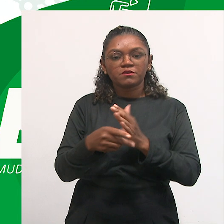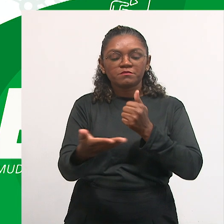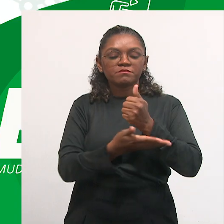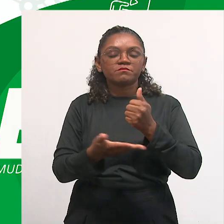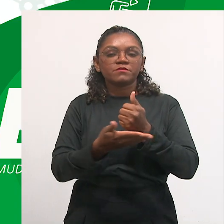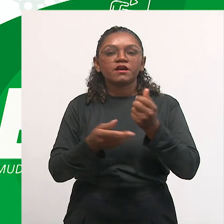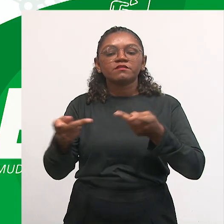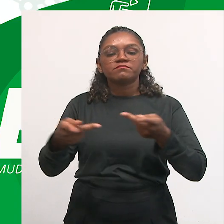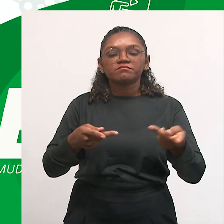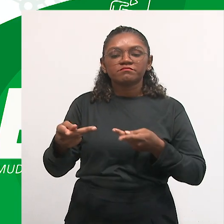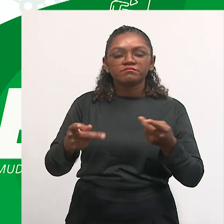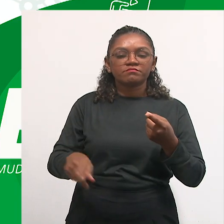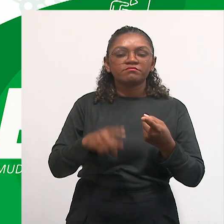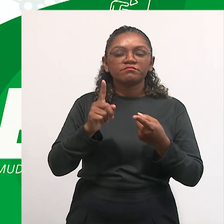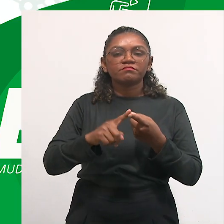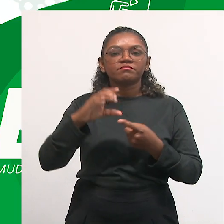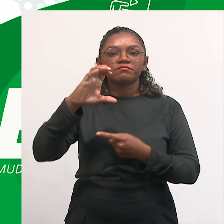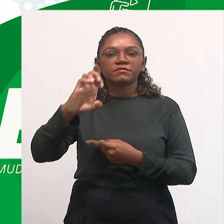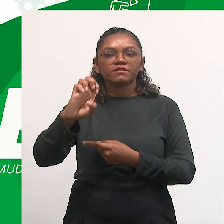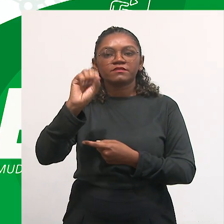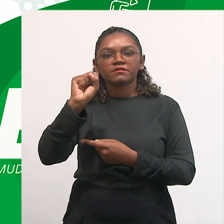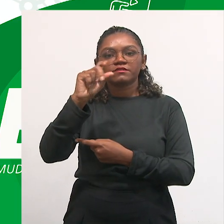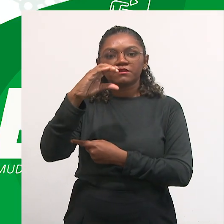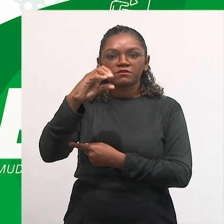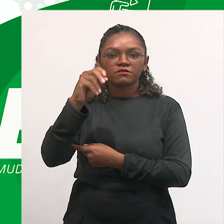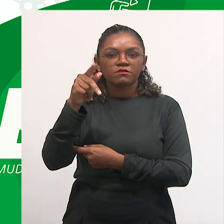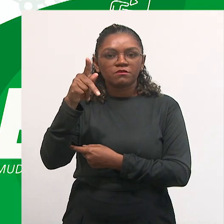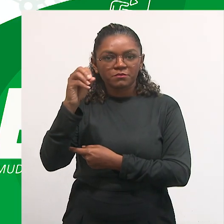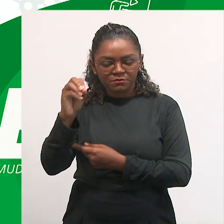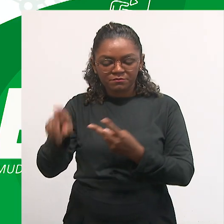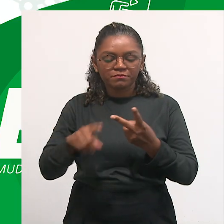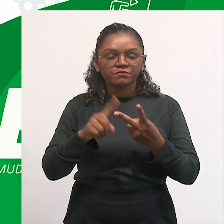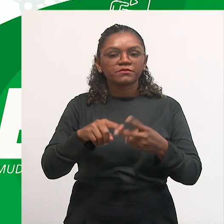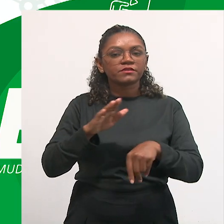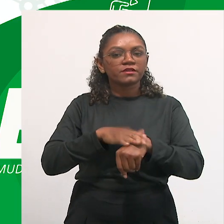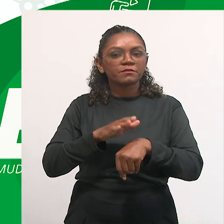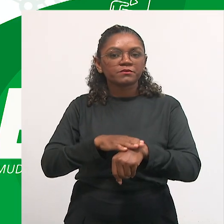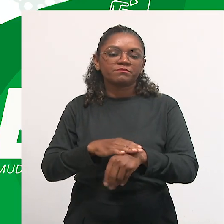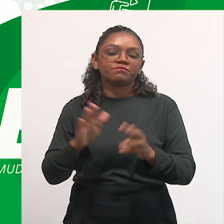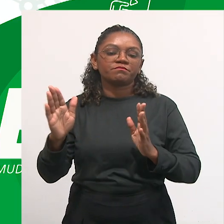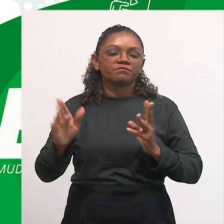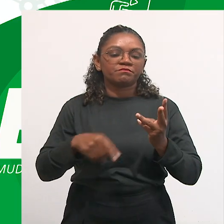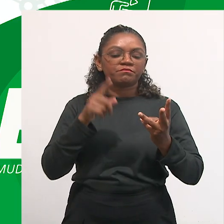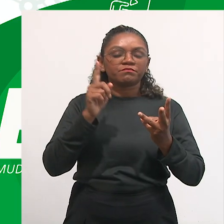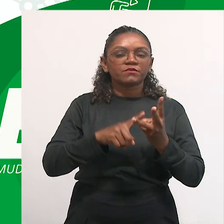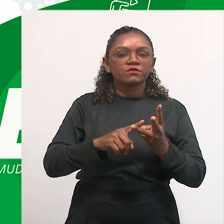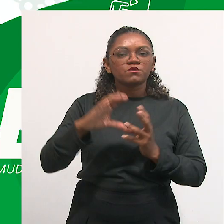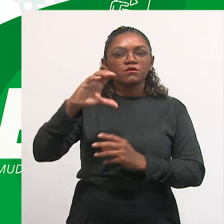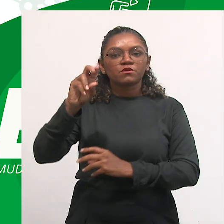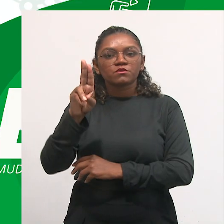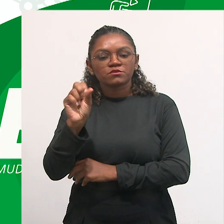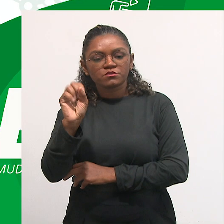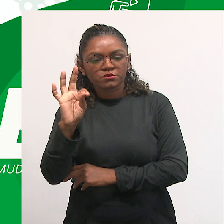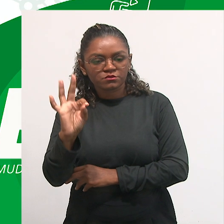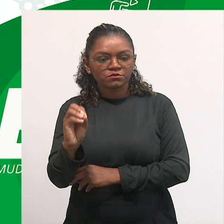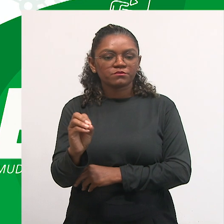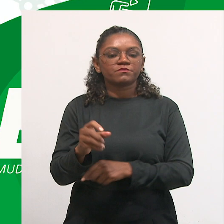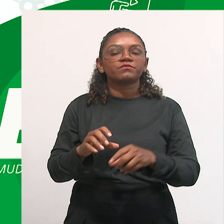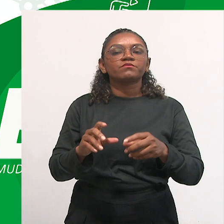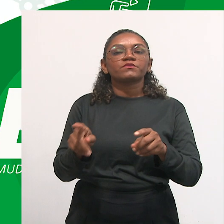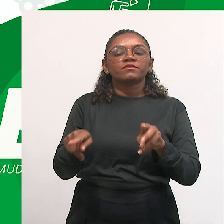o escopo, tempo, custo, recursos humanos, comunicação, risco, aquisições e a área